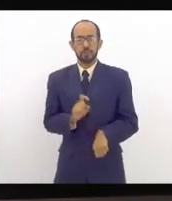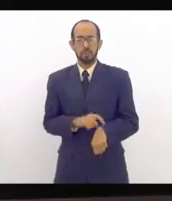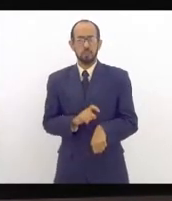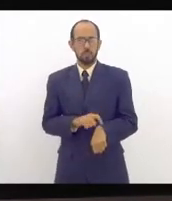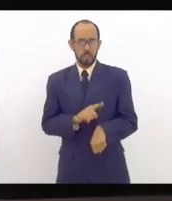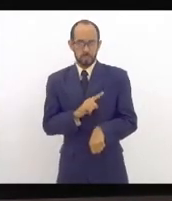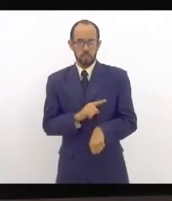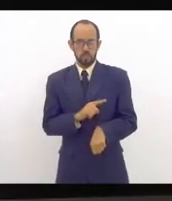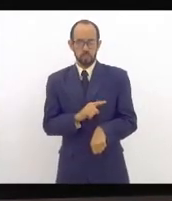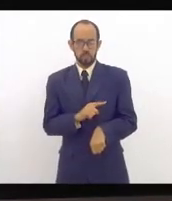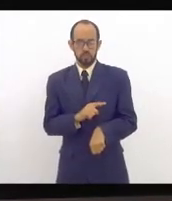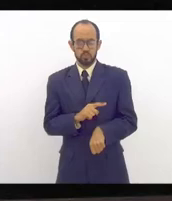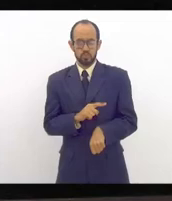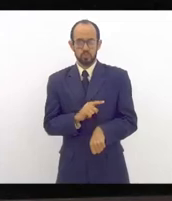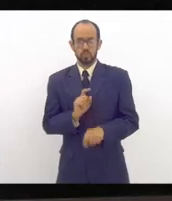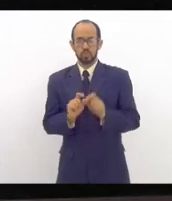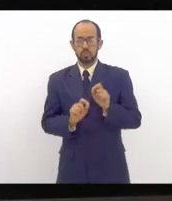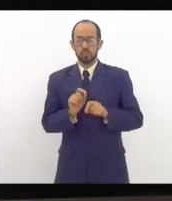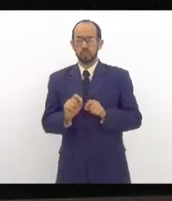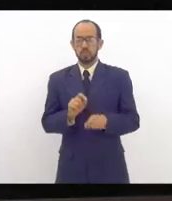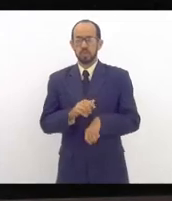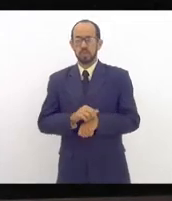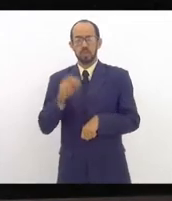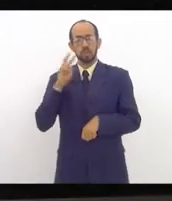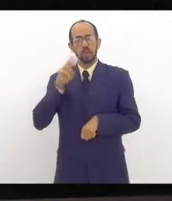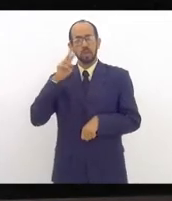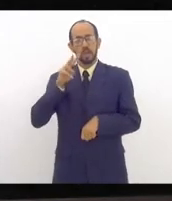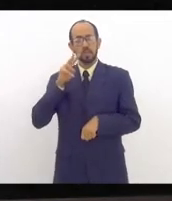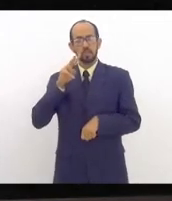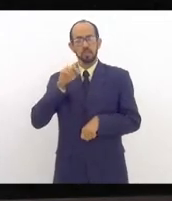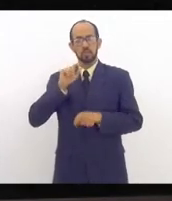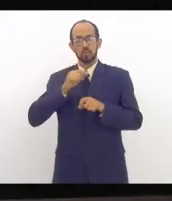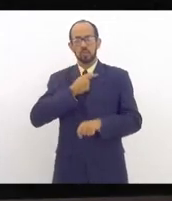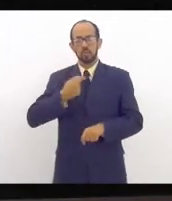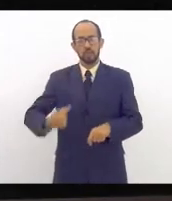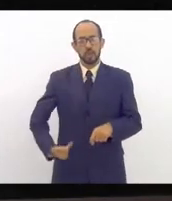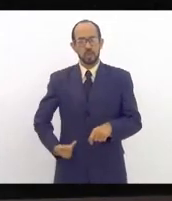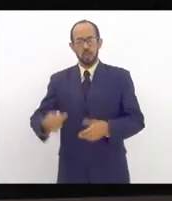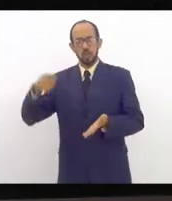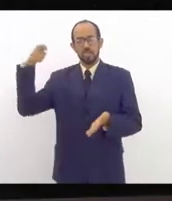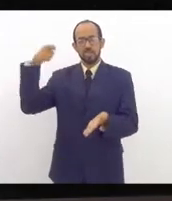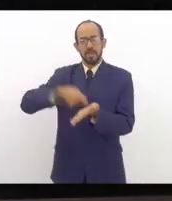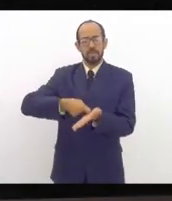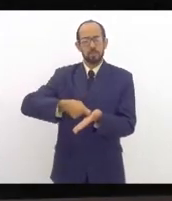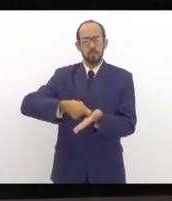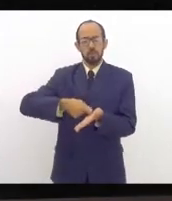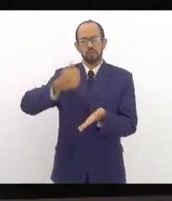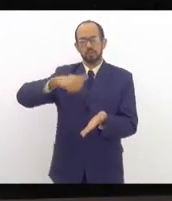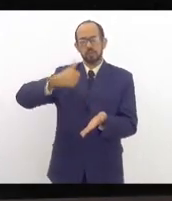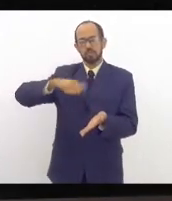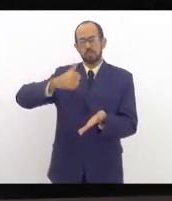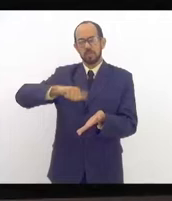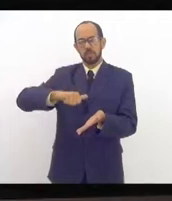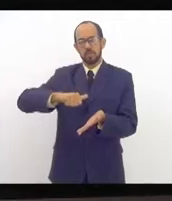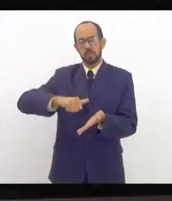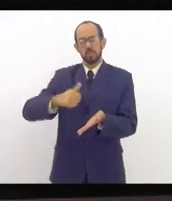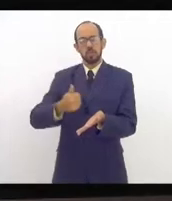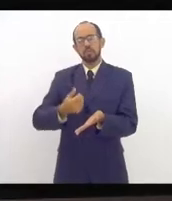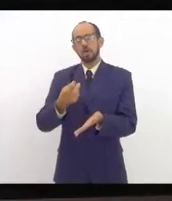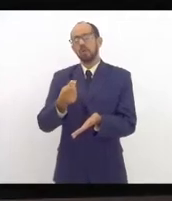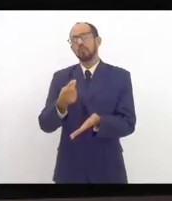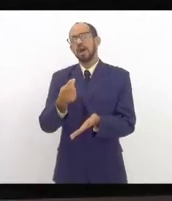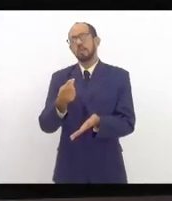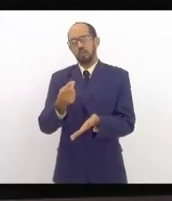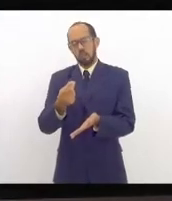Luiz Paulo Deputado valdec Eu me recordo que o governador determinou que fosse feito uma análise para ver quanto que se ela é necessário